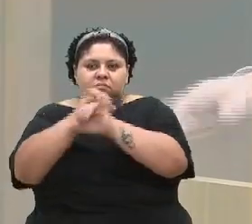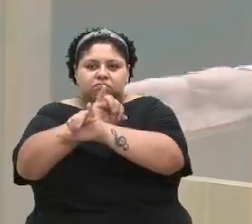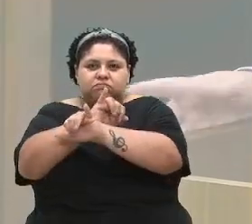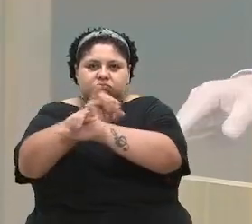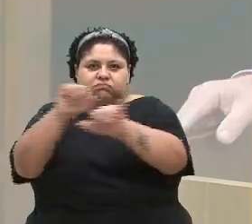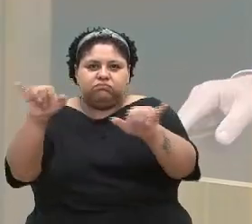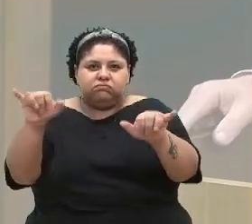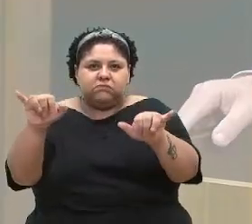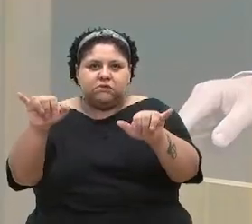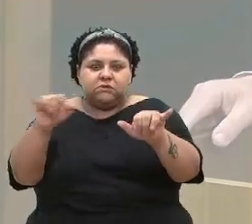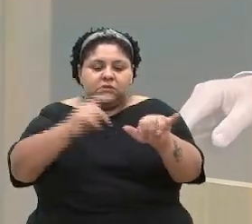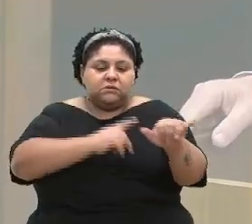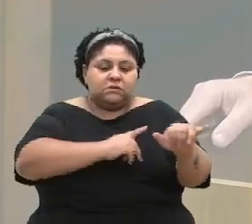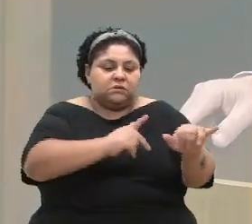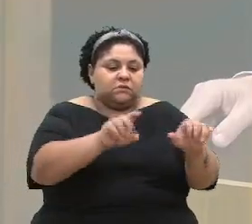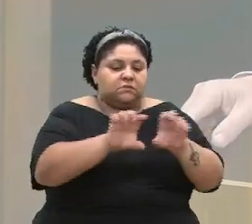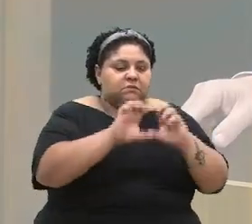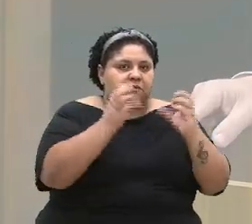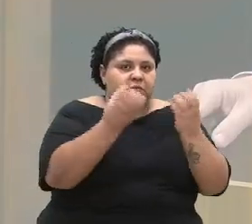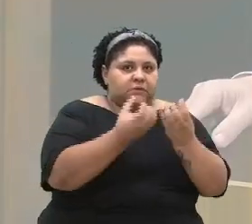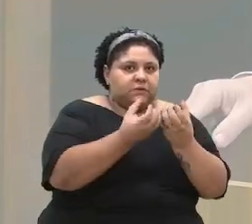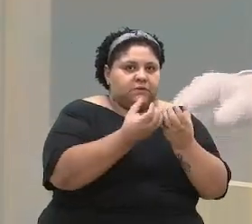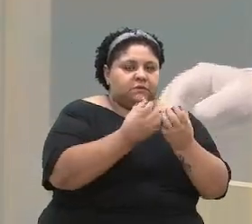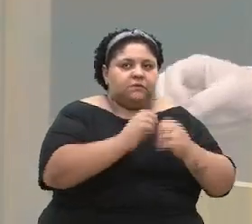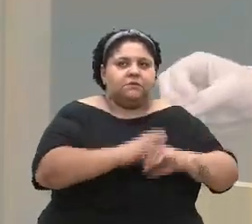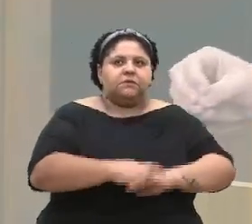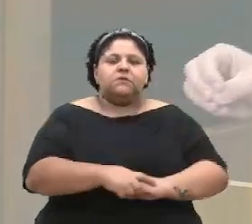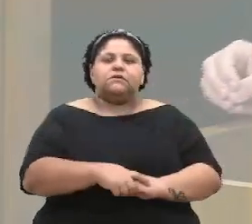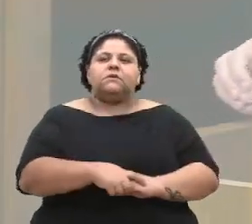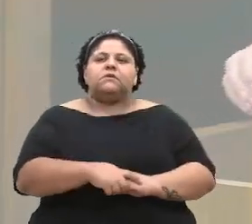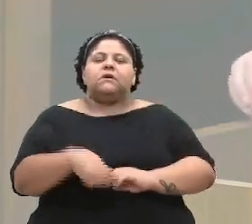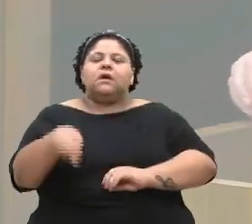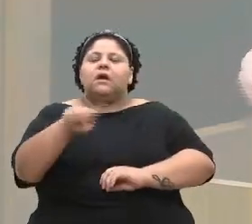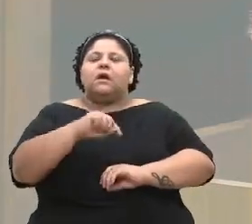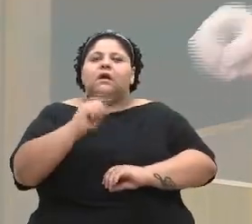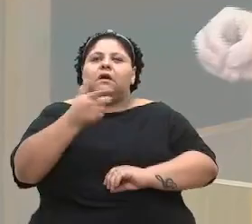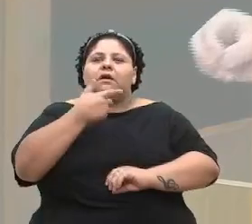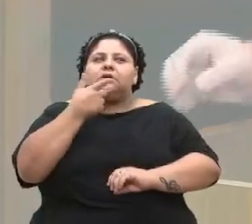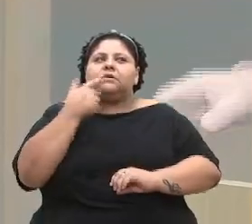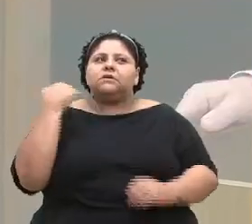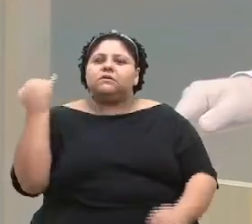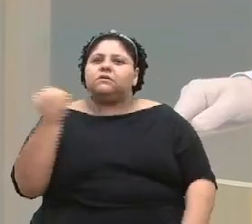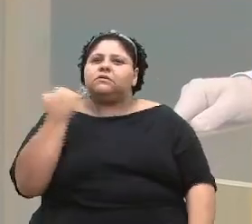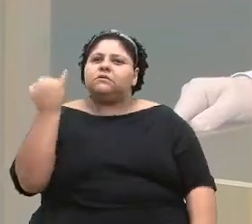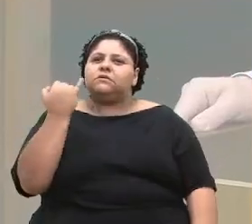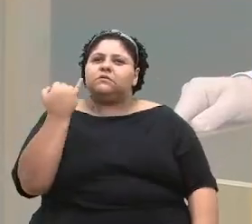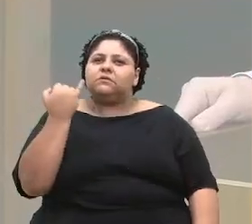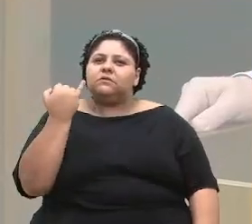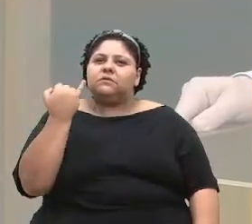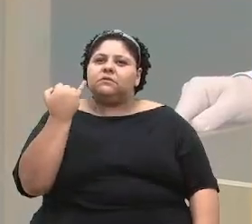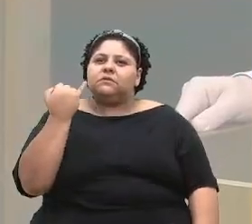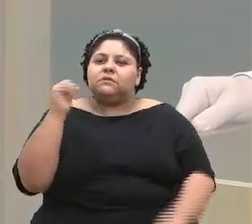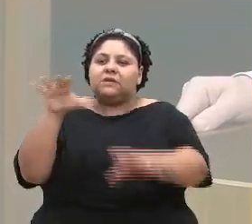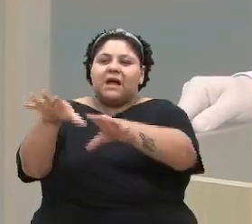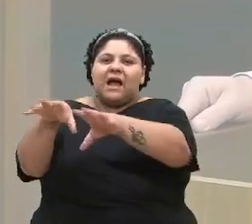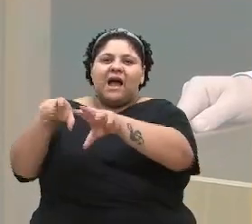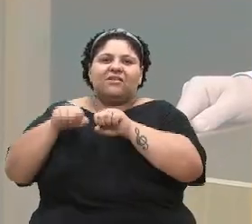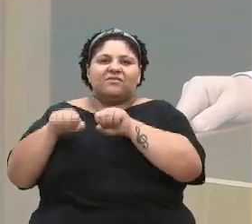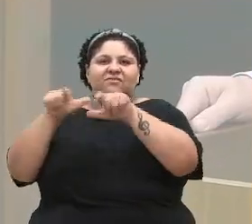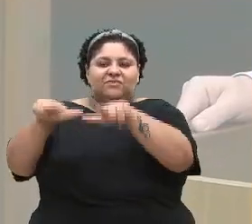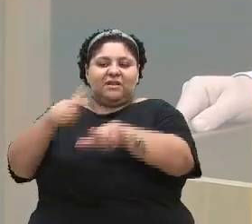presidentes e às comunidades. E por que a gente fala na importância da adoção de áreas